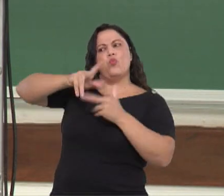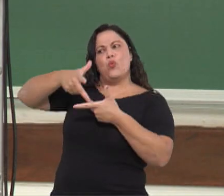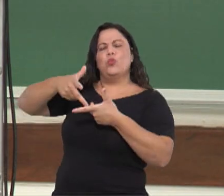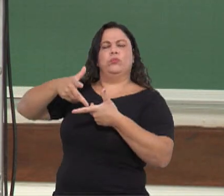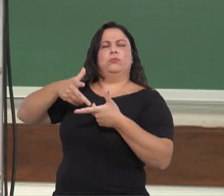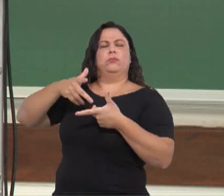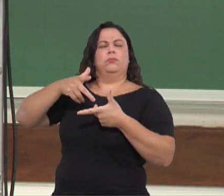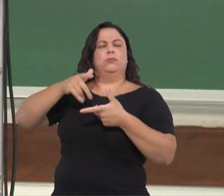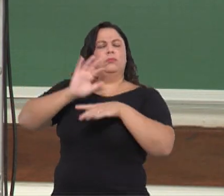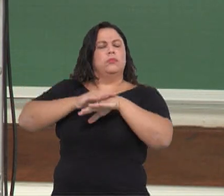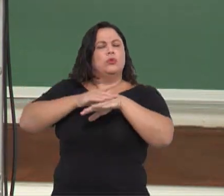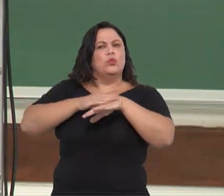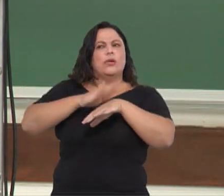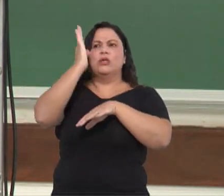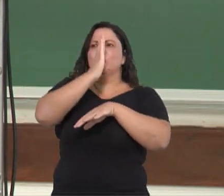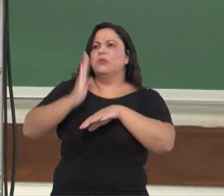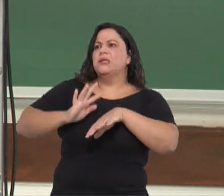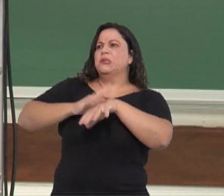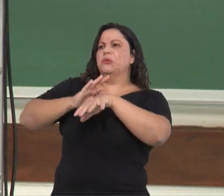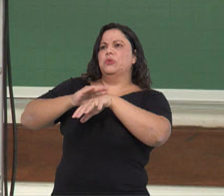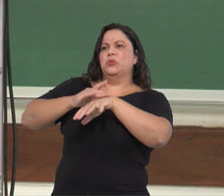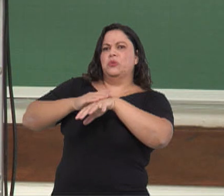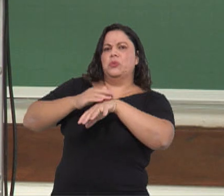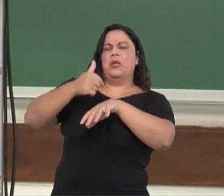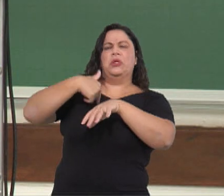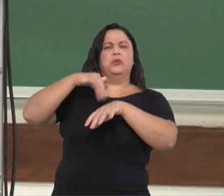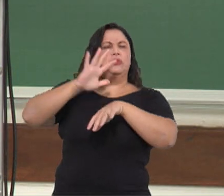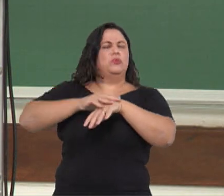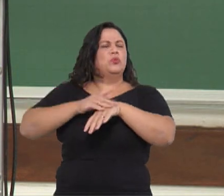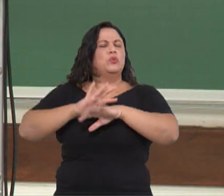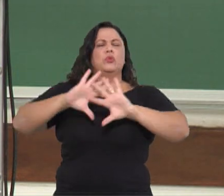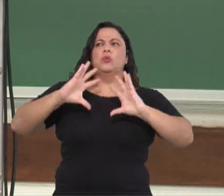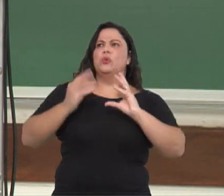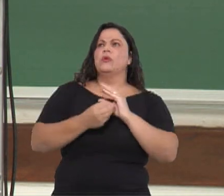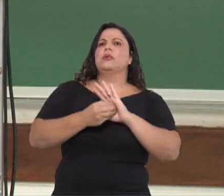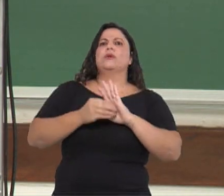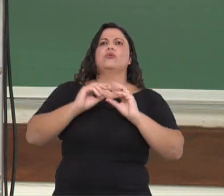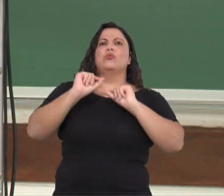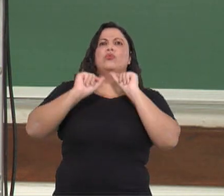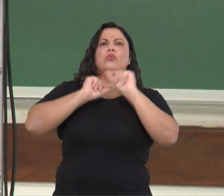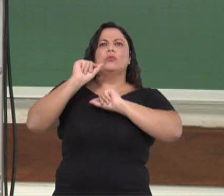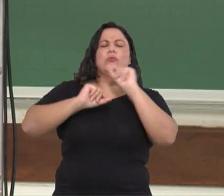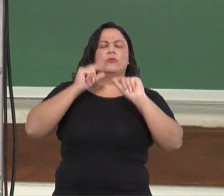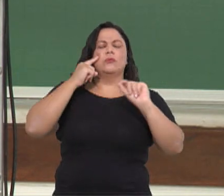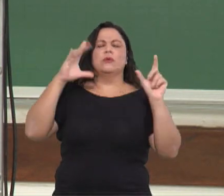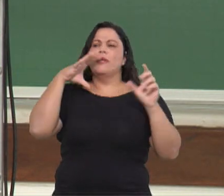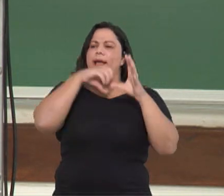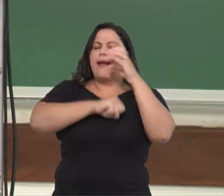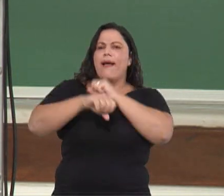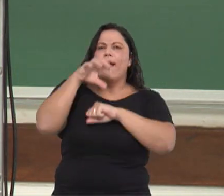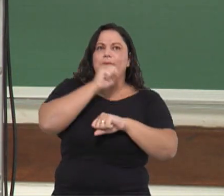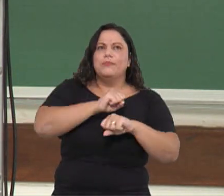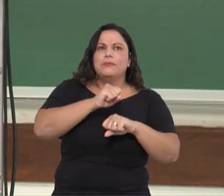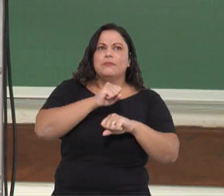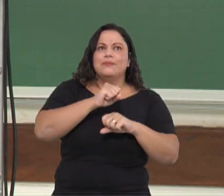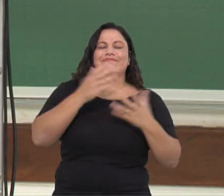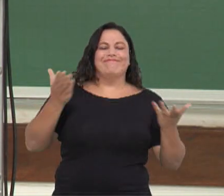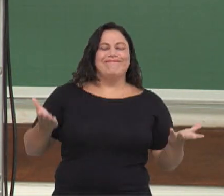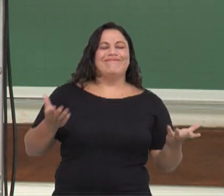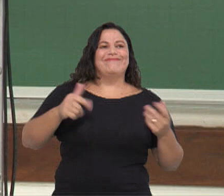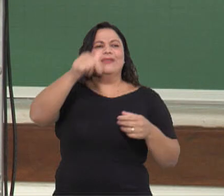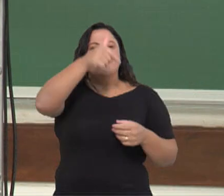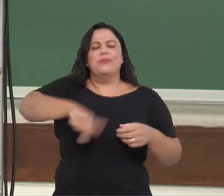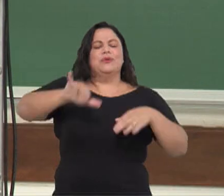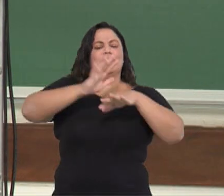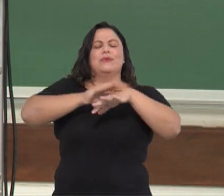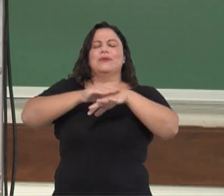está doente. Então faz com que essa leitura seja mais ágil. E a repetição da palavra